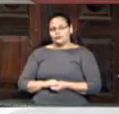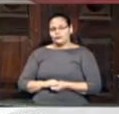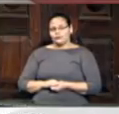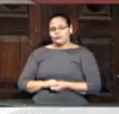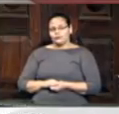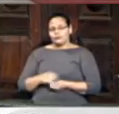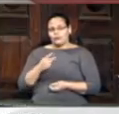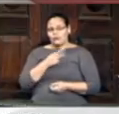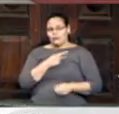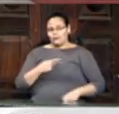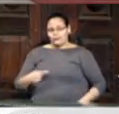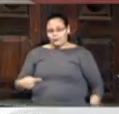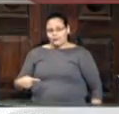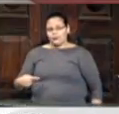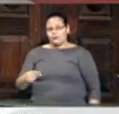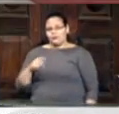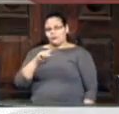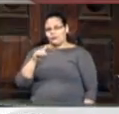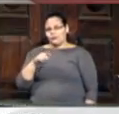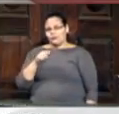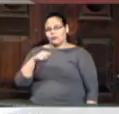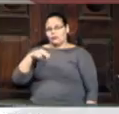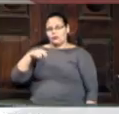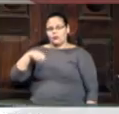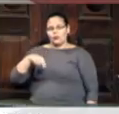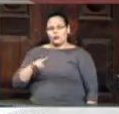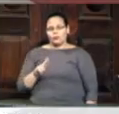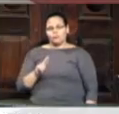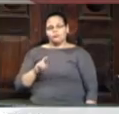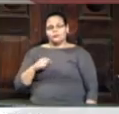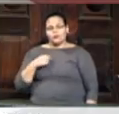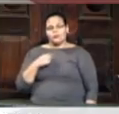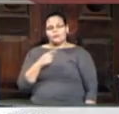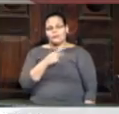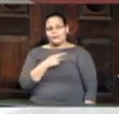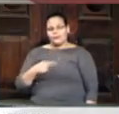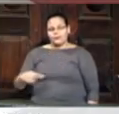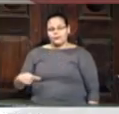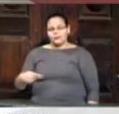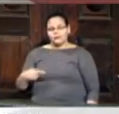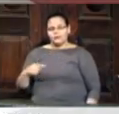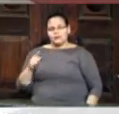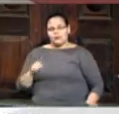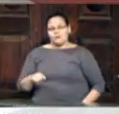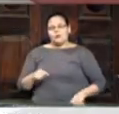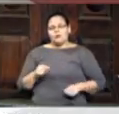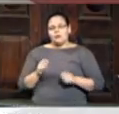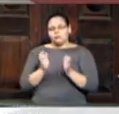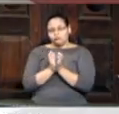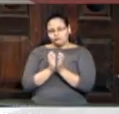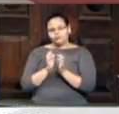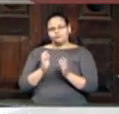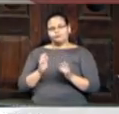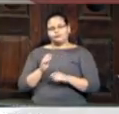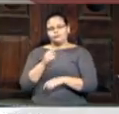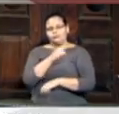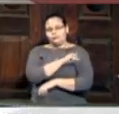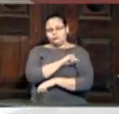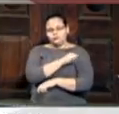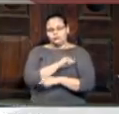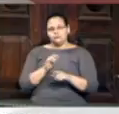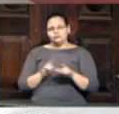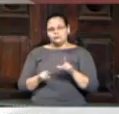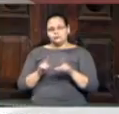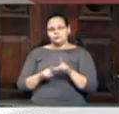Caríssimo presidente Zaqueu Teixeira, caríssimo presidente da Academia Carioca de Letras, Ricardo